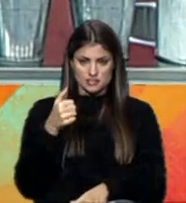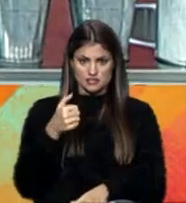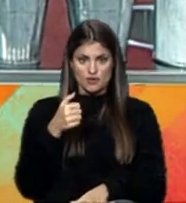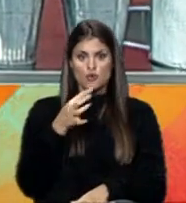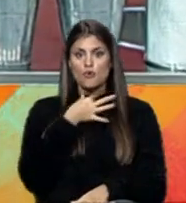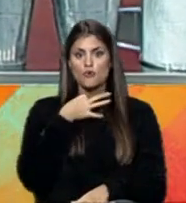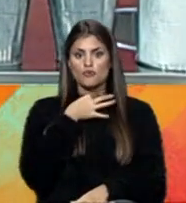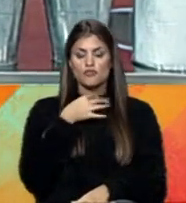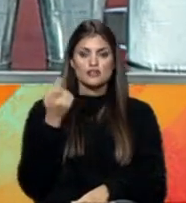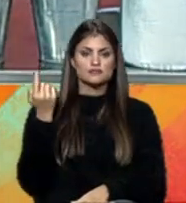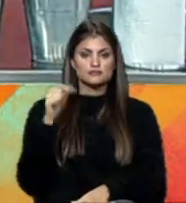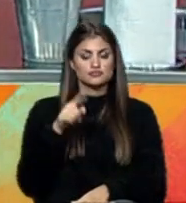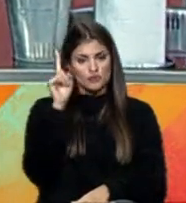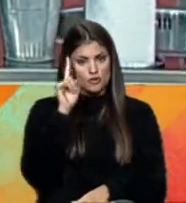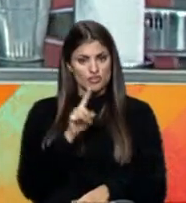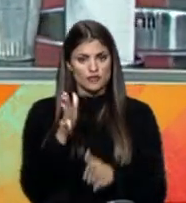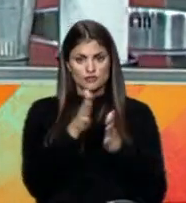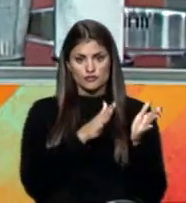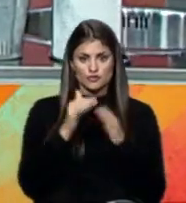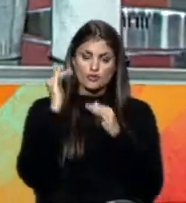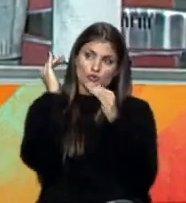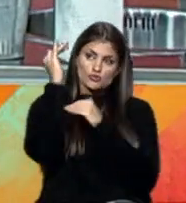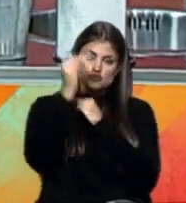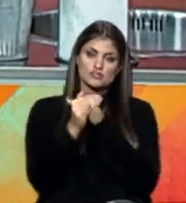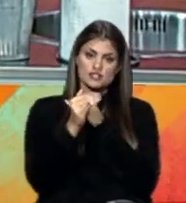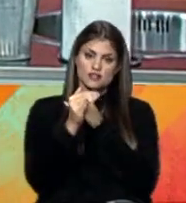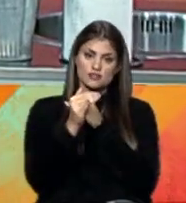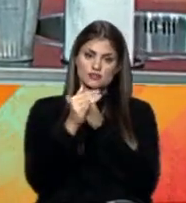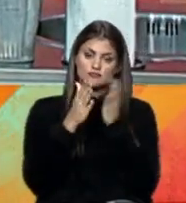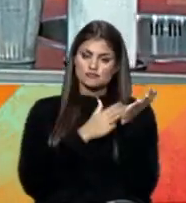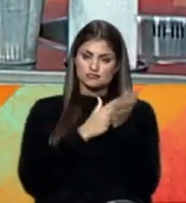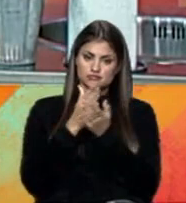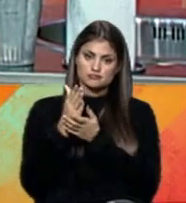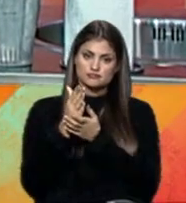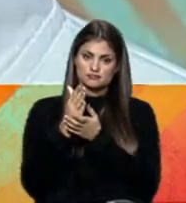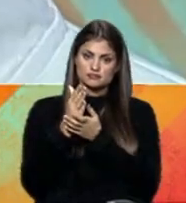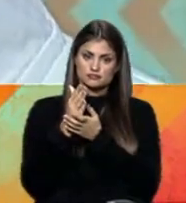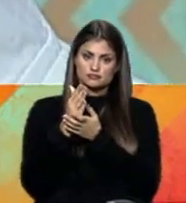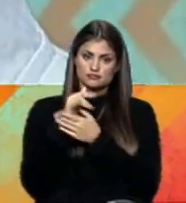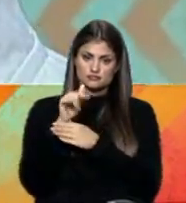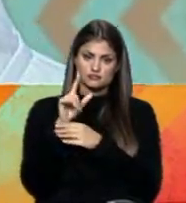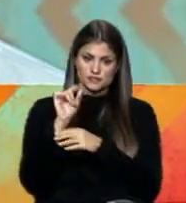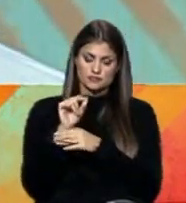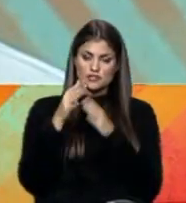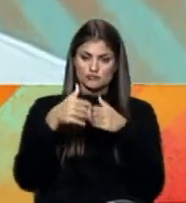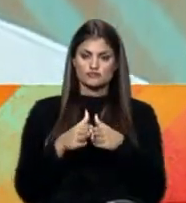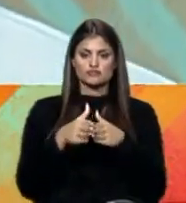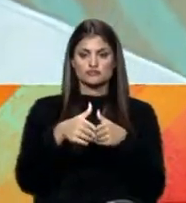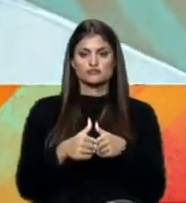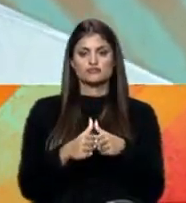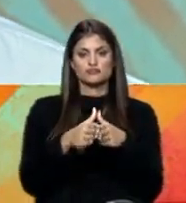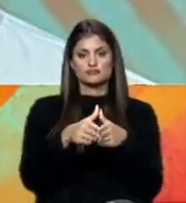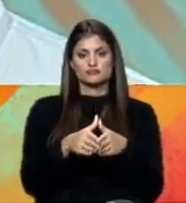que o vento mal bolia e o céu o mar prolongava. Na morada de um veleiro,